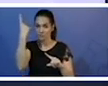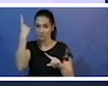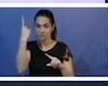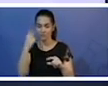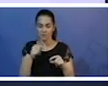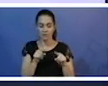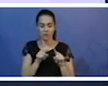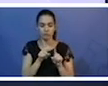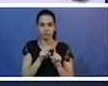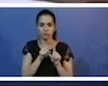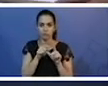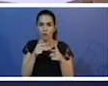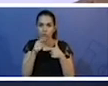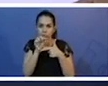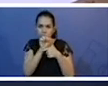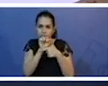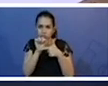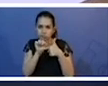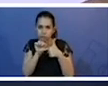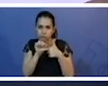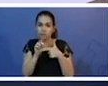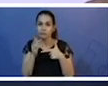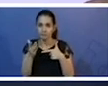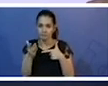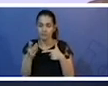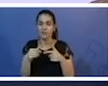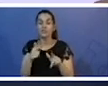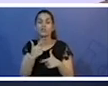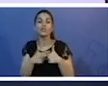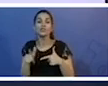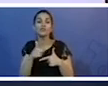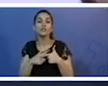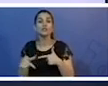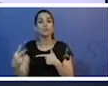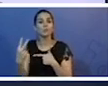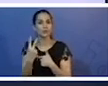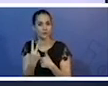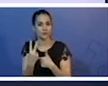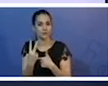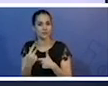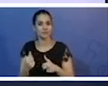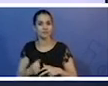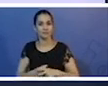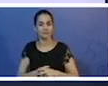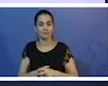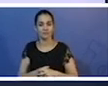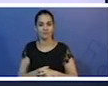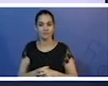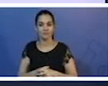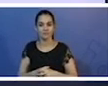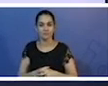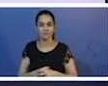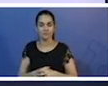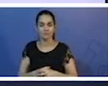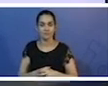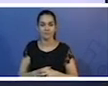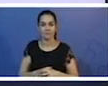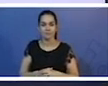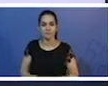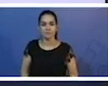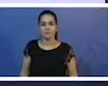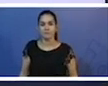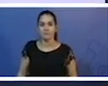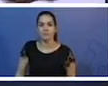essa daqui, ó, HA dividido por 2. Então, A vezes HA dividido por